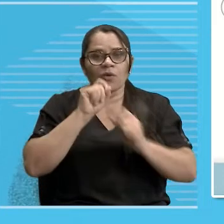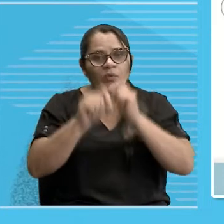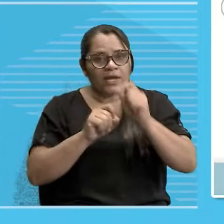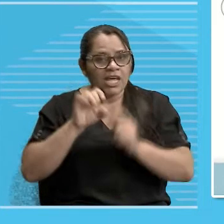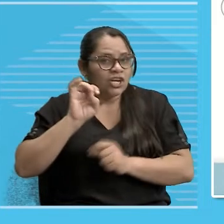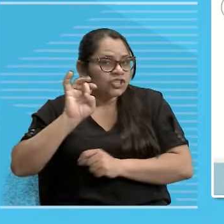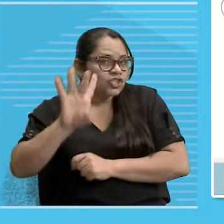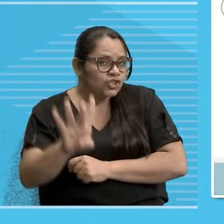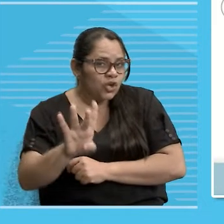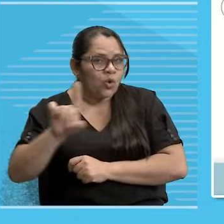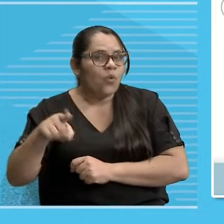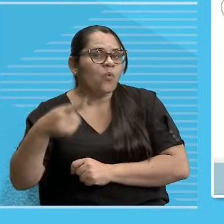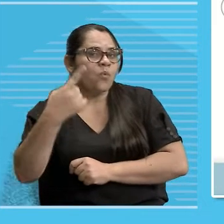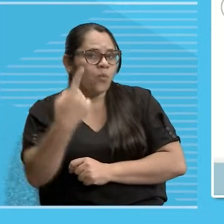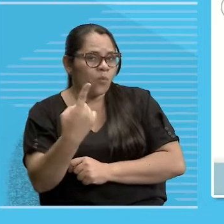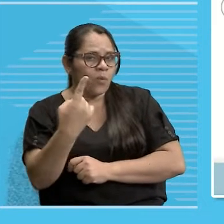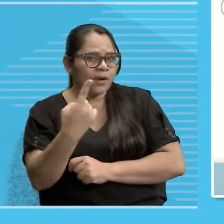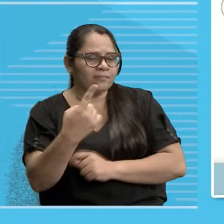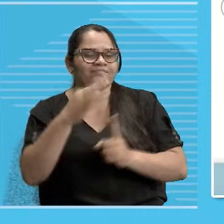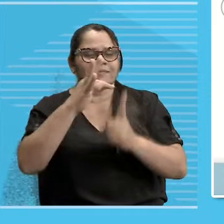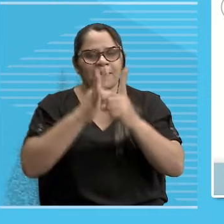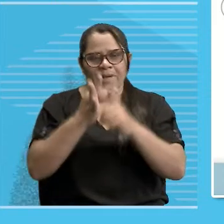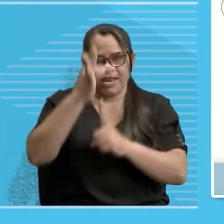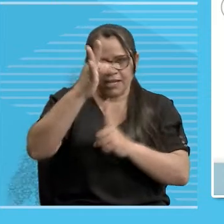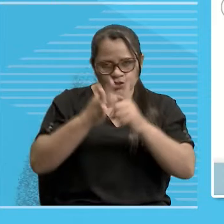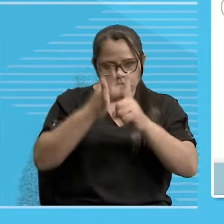apenas uma temperatura só,